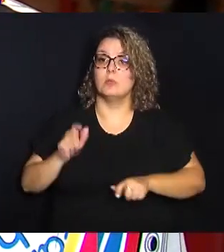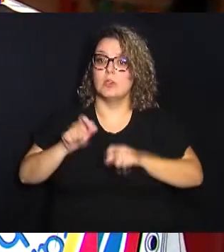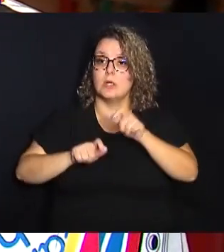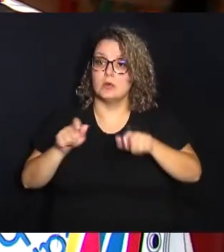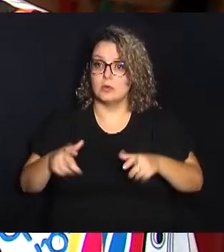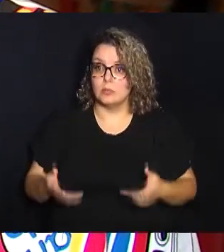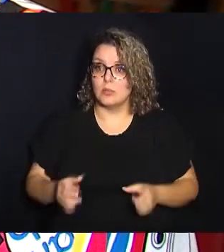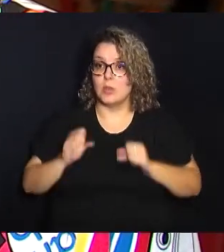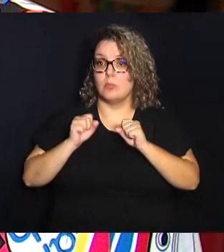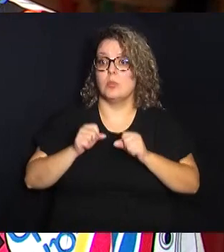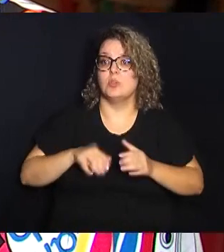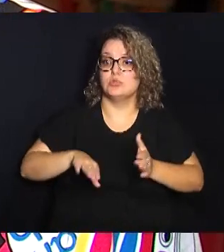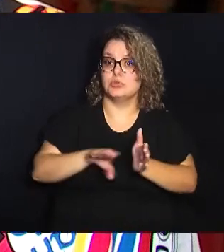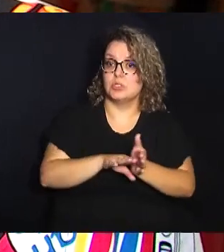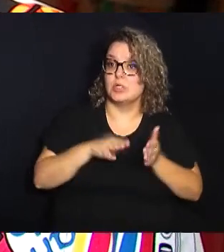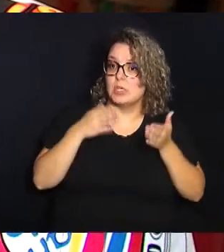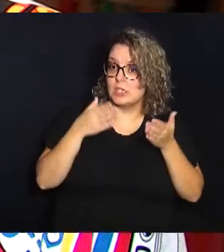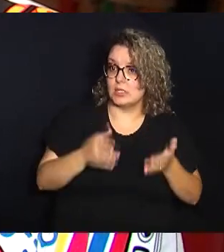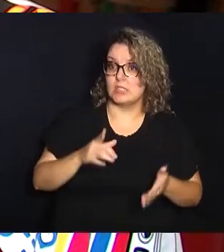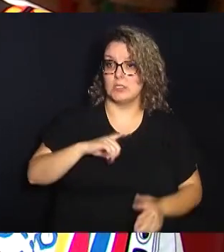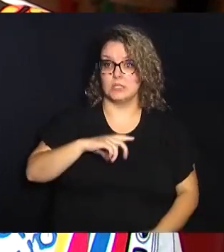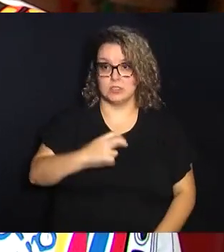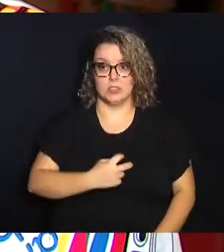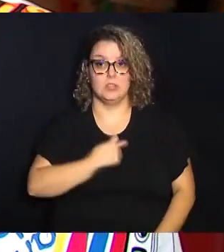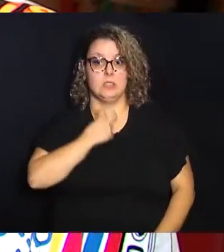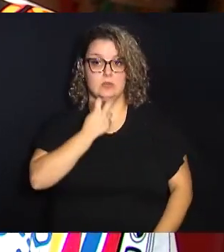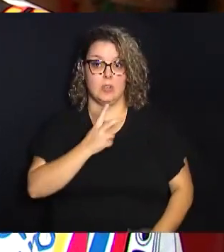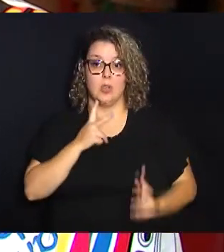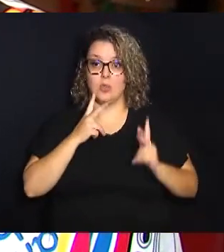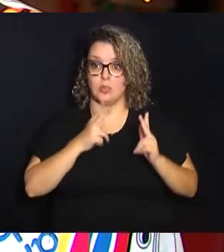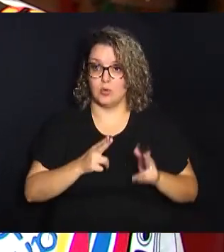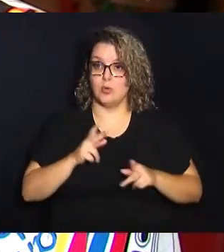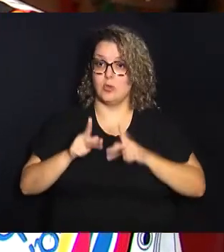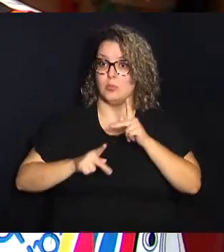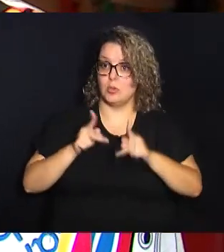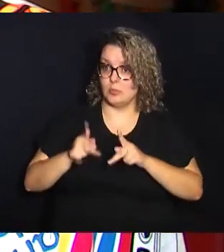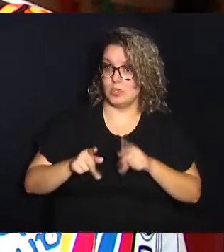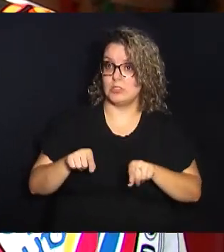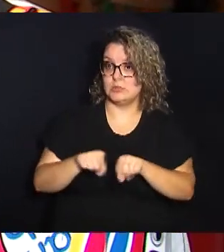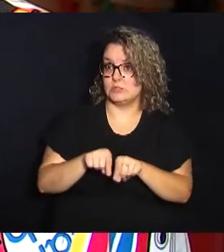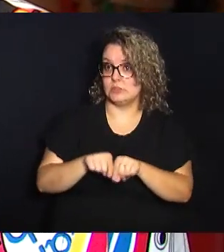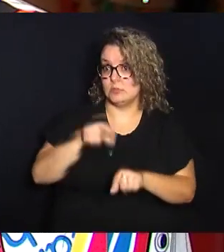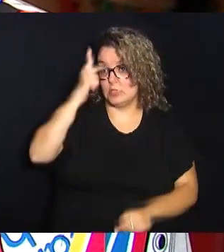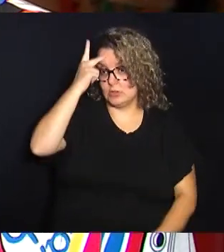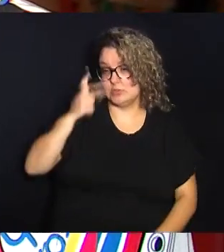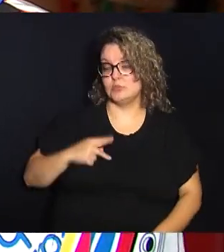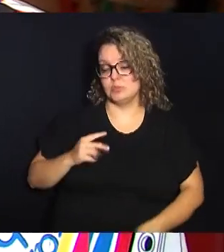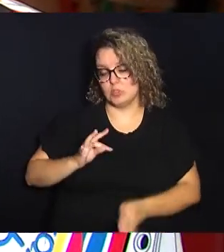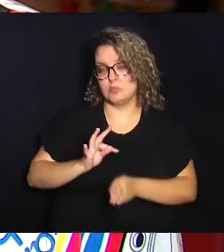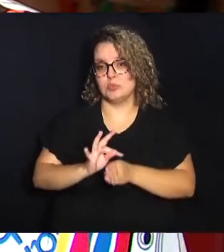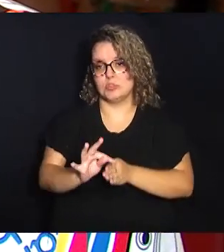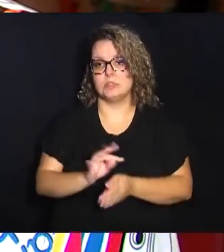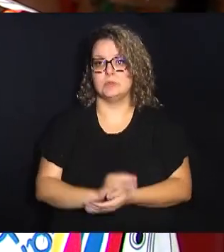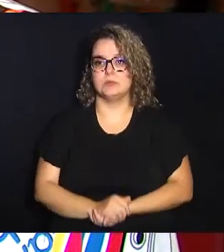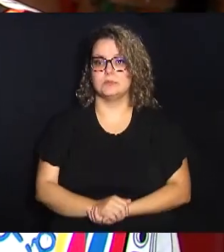aquele espaço para que as pessoas possam chegar até lá e ter voz, assim como a população e também os próprios conselheiros.